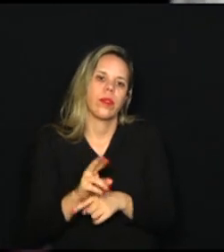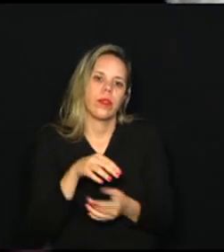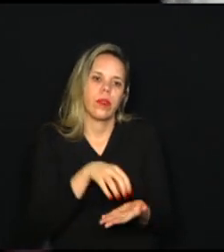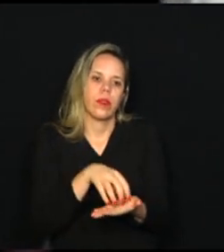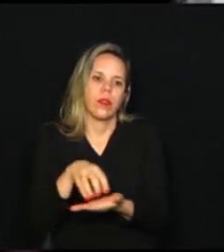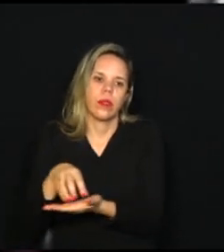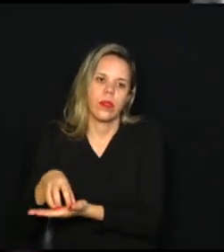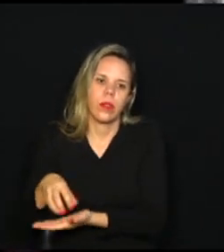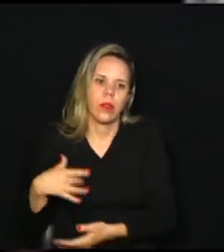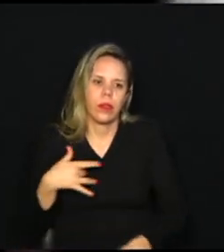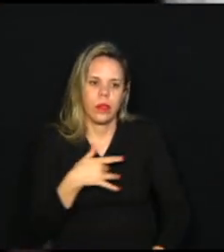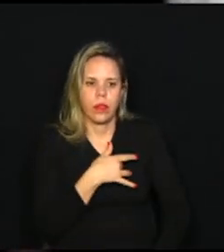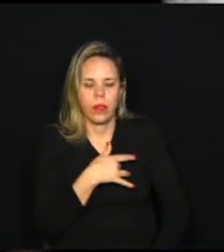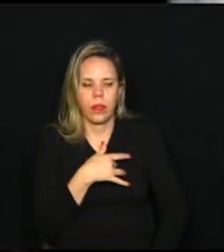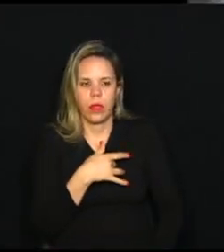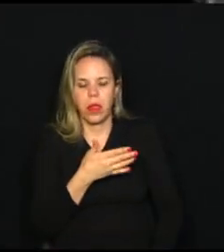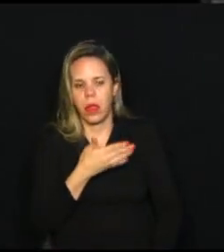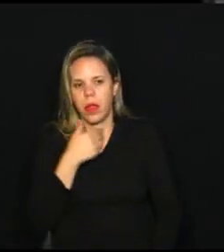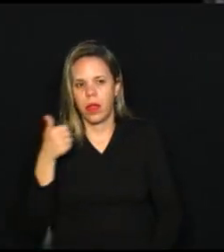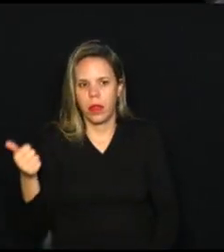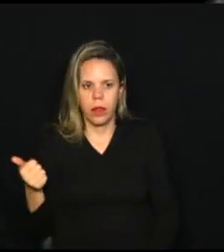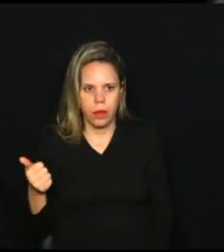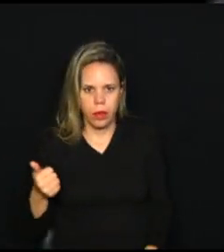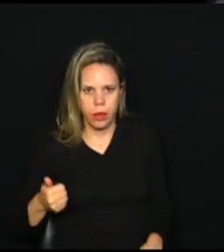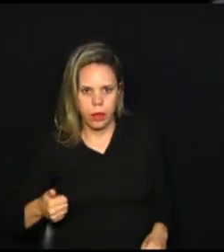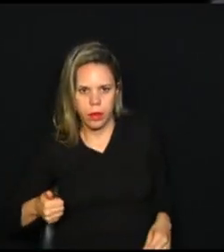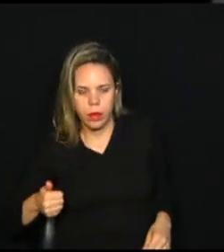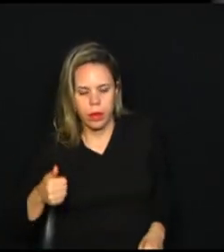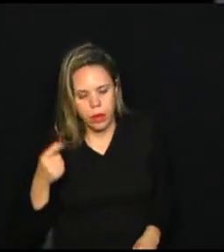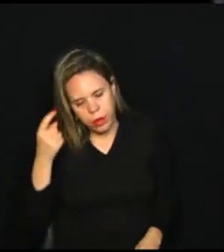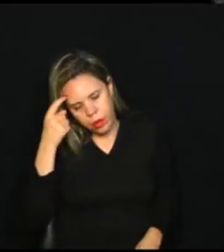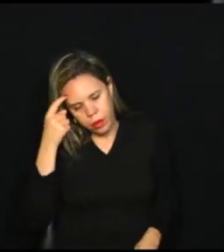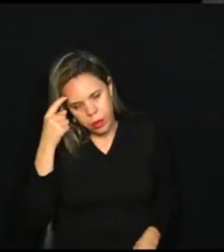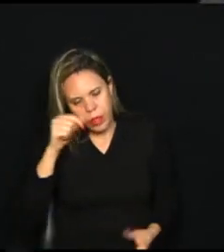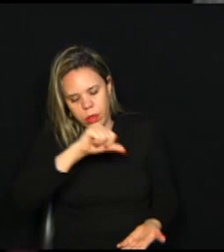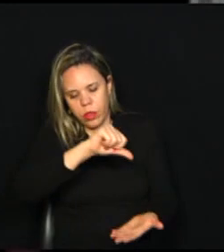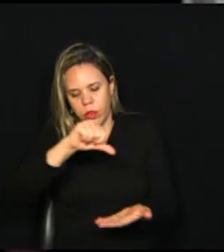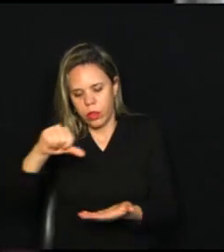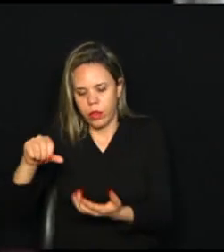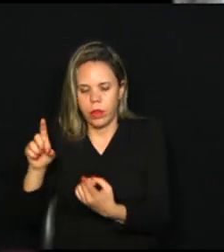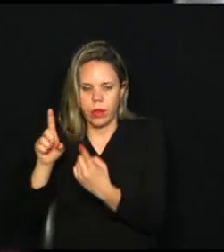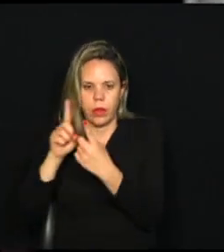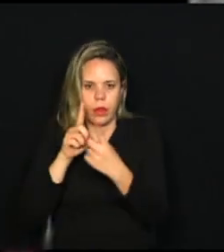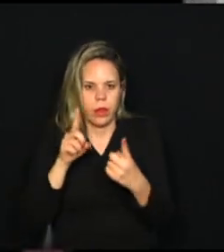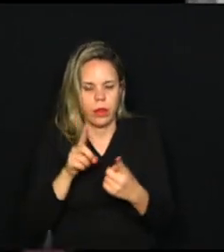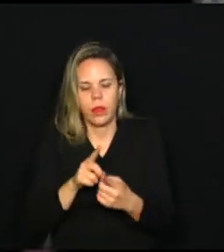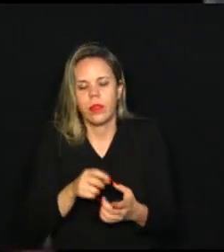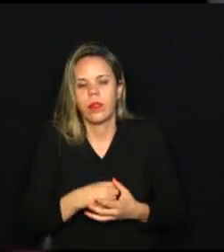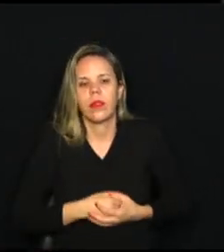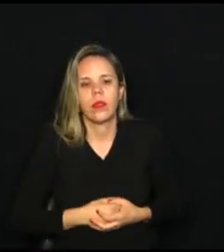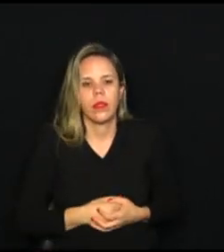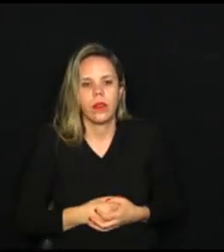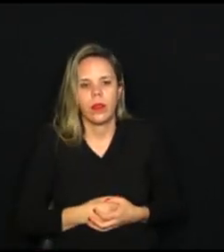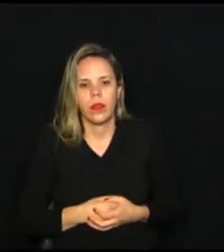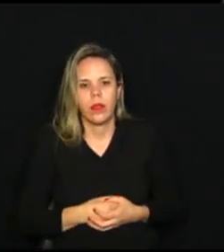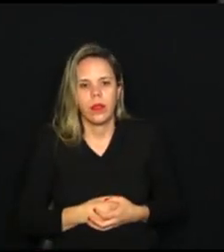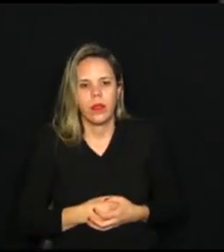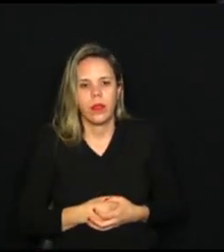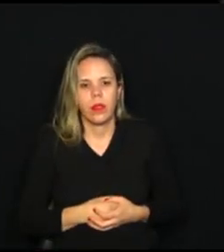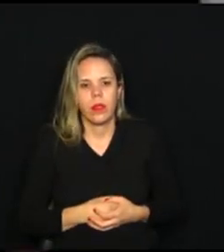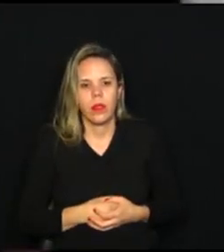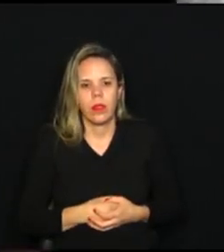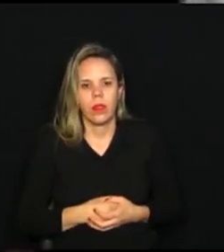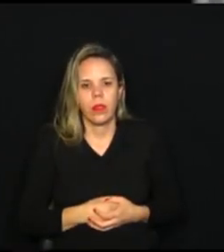básicas, eu acho que tem sido a melhor em termos de quando a gente pensa em territorialidade. Então, eu reforço que a